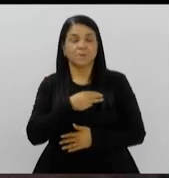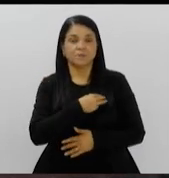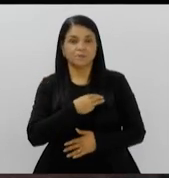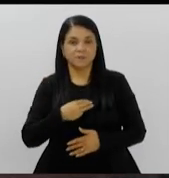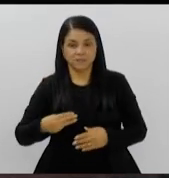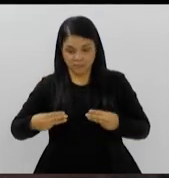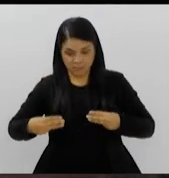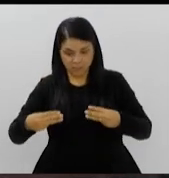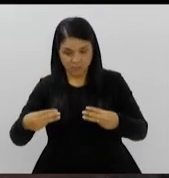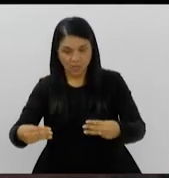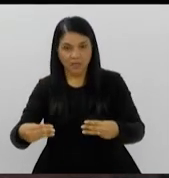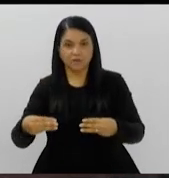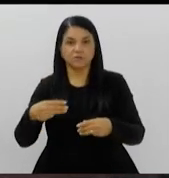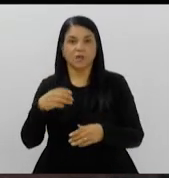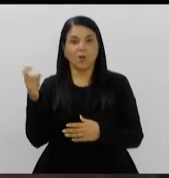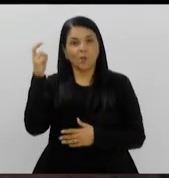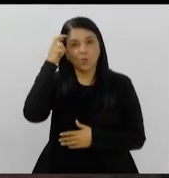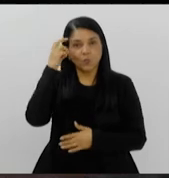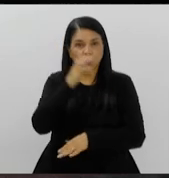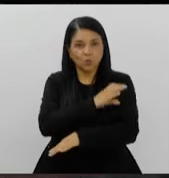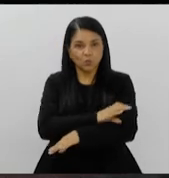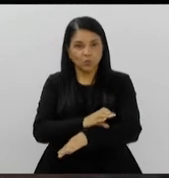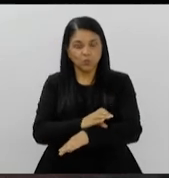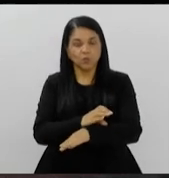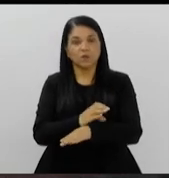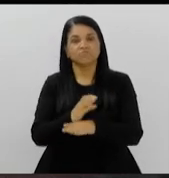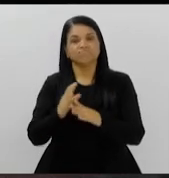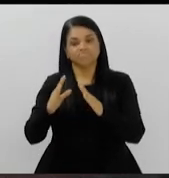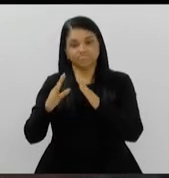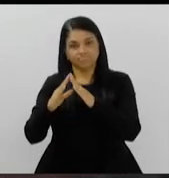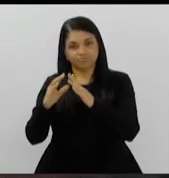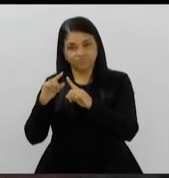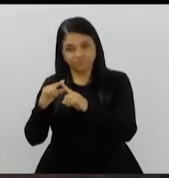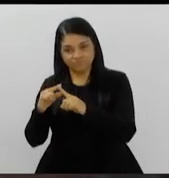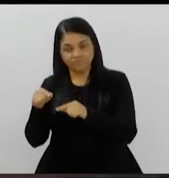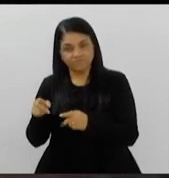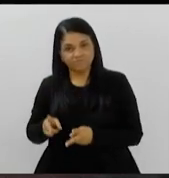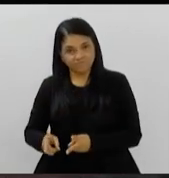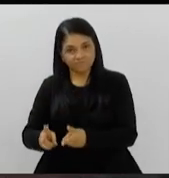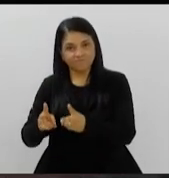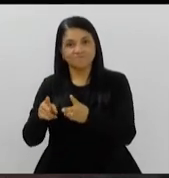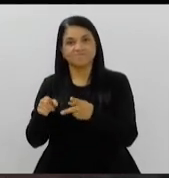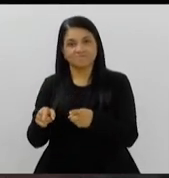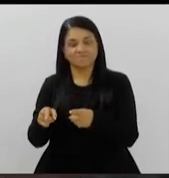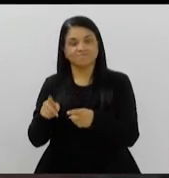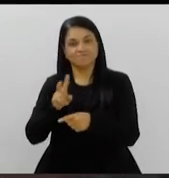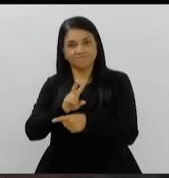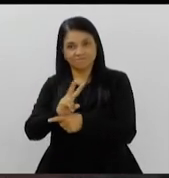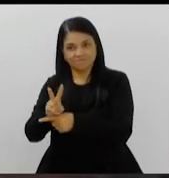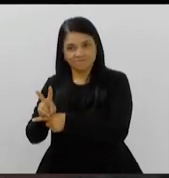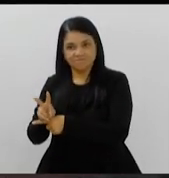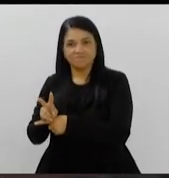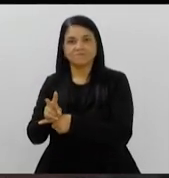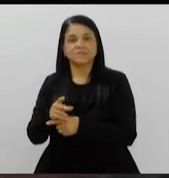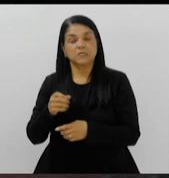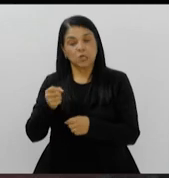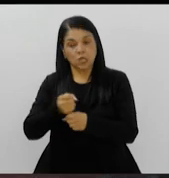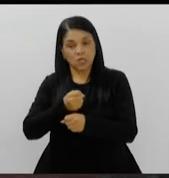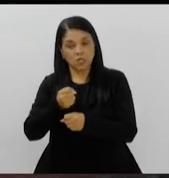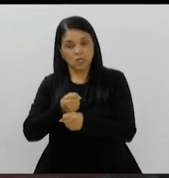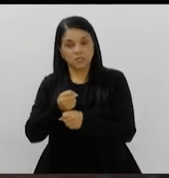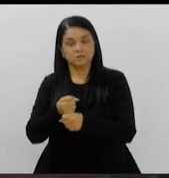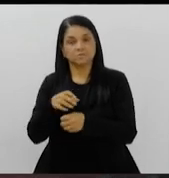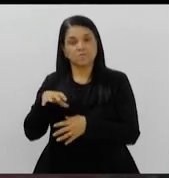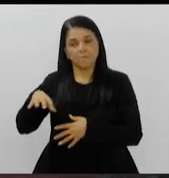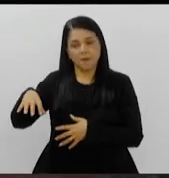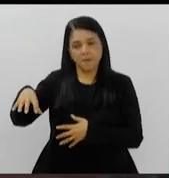parceria para que as ruínas do Complexo Boa Ventura fossem preservadas e que a gente possa construir ali um